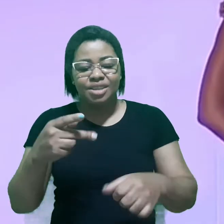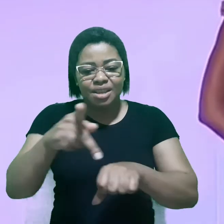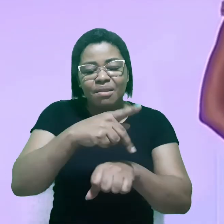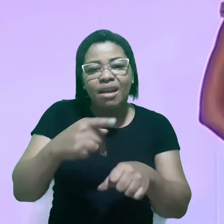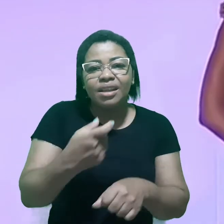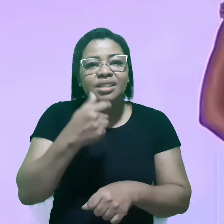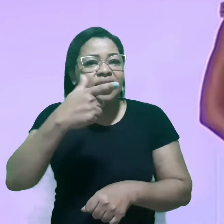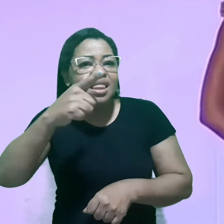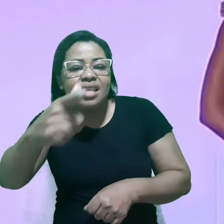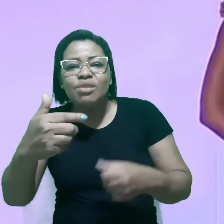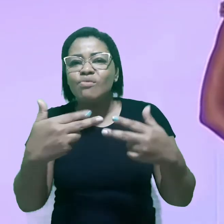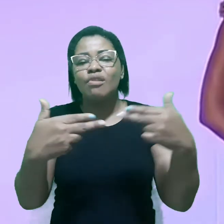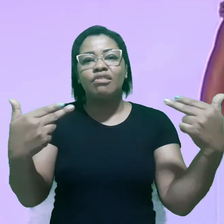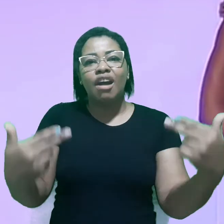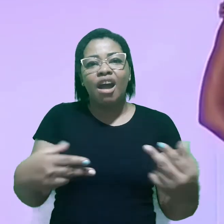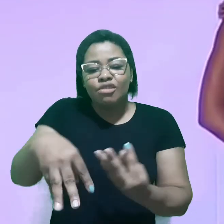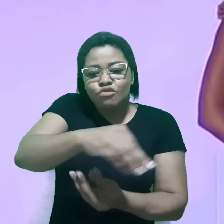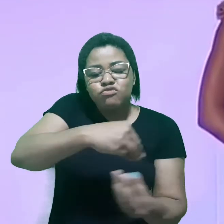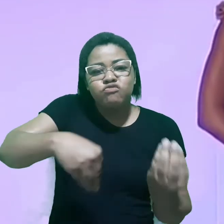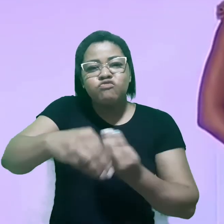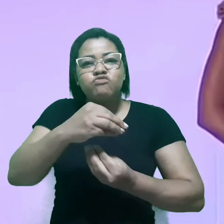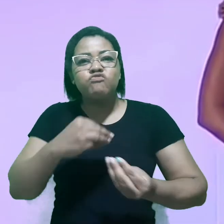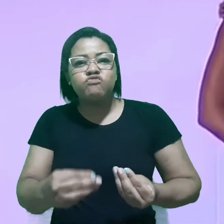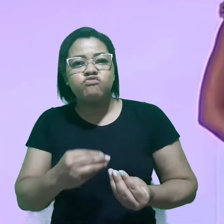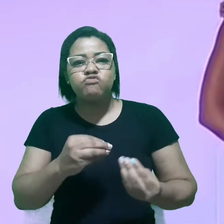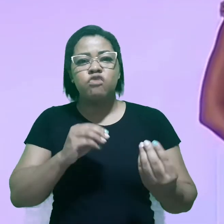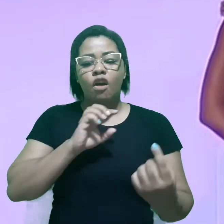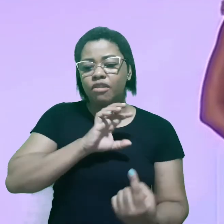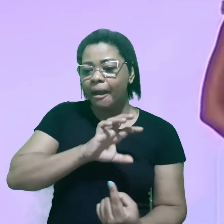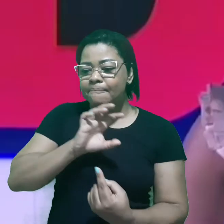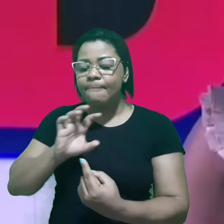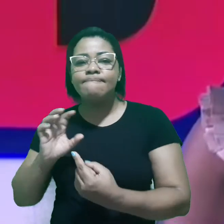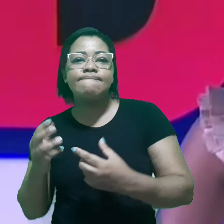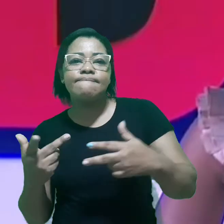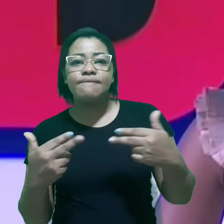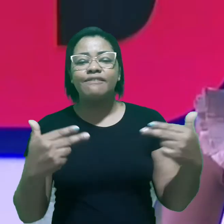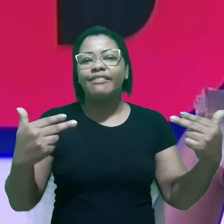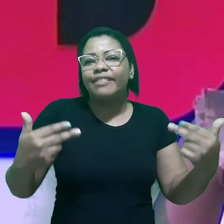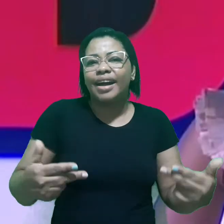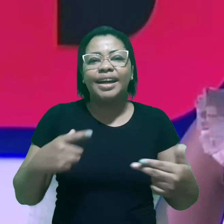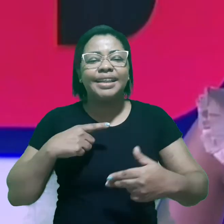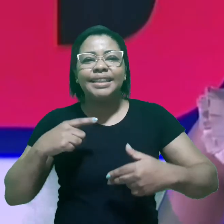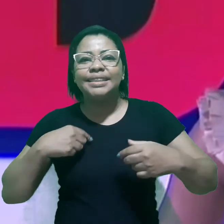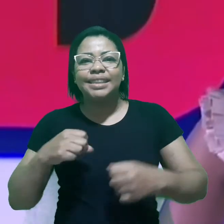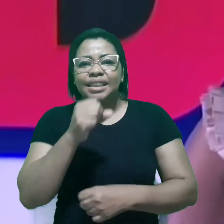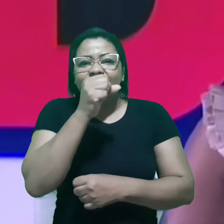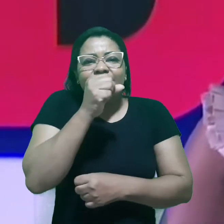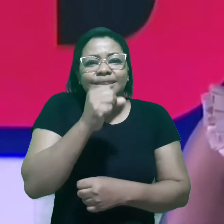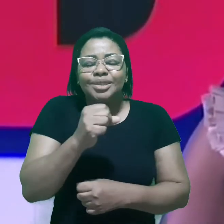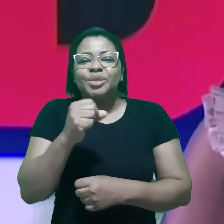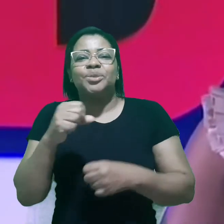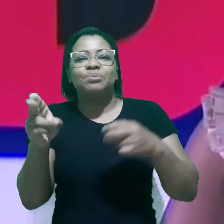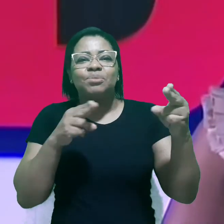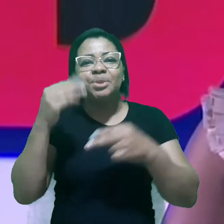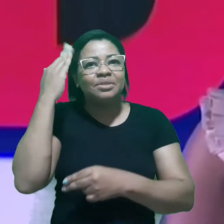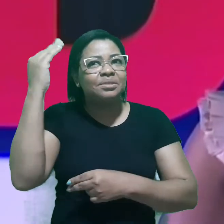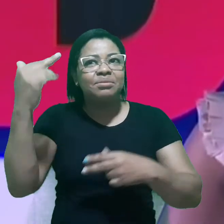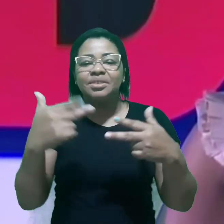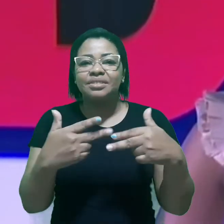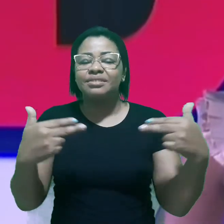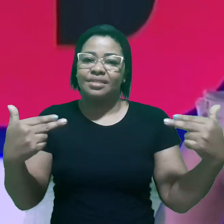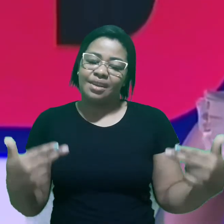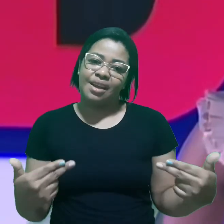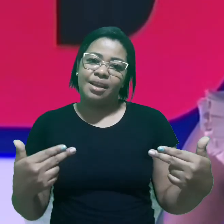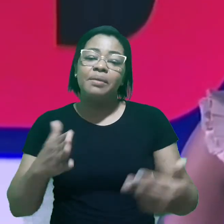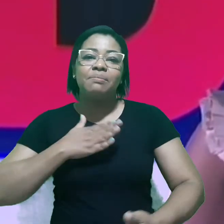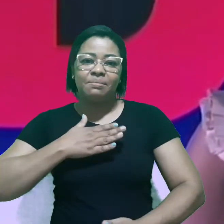a Fela, de Bob Marley a seus avós. E se minha colega de quarto soubesse sobre a advogada que recentemente